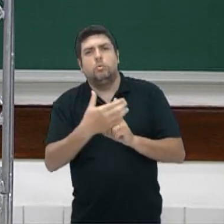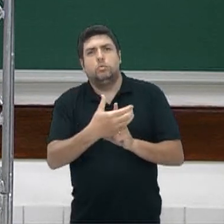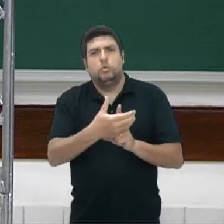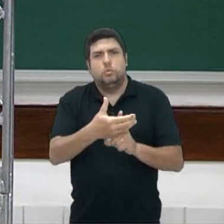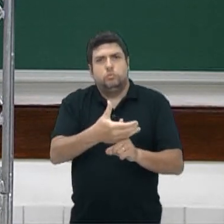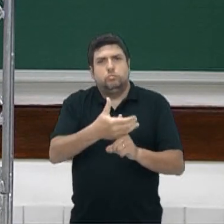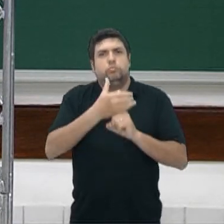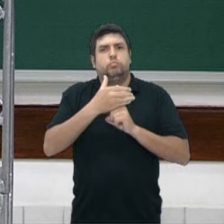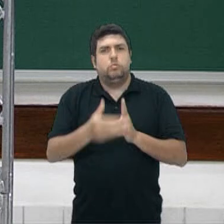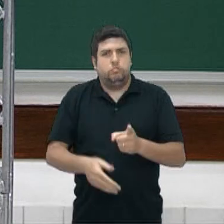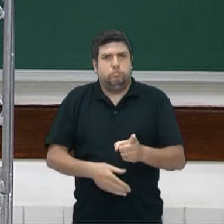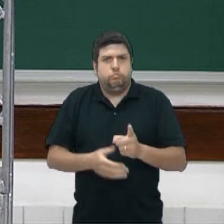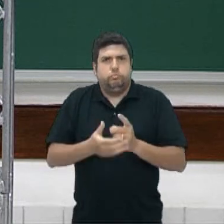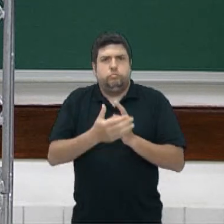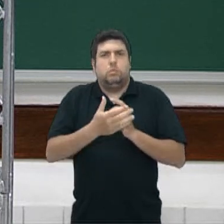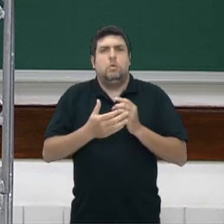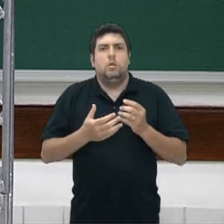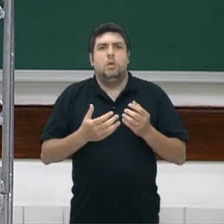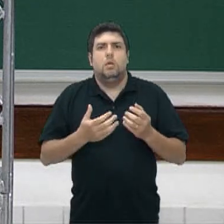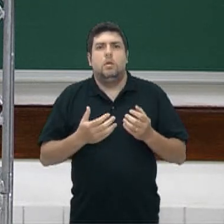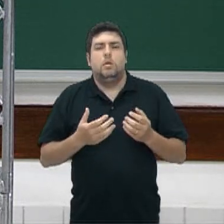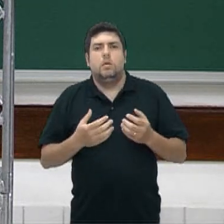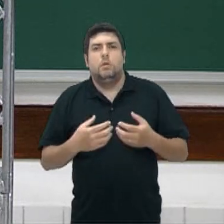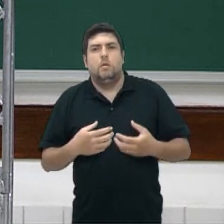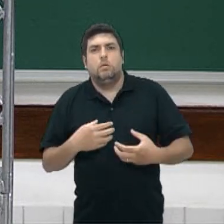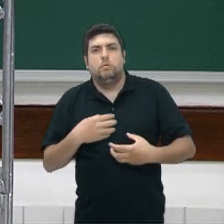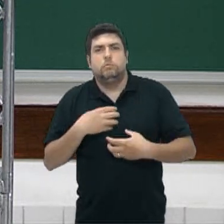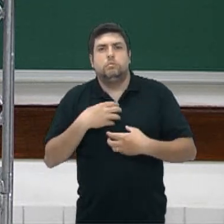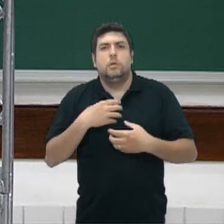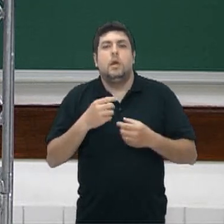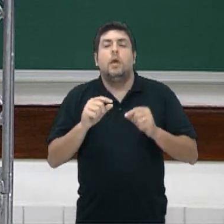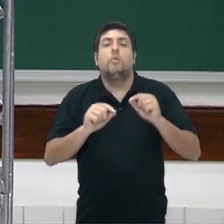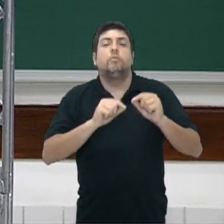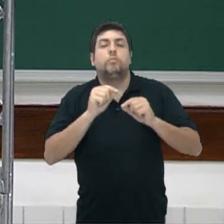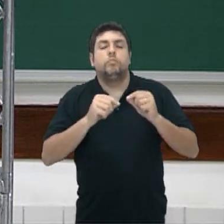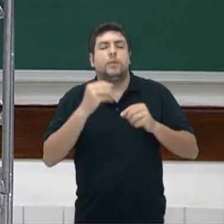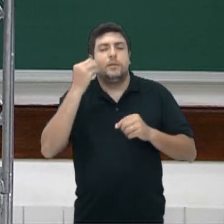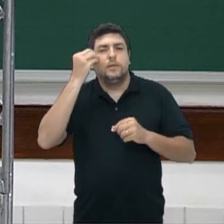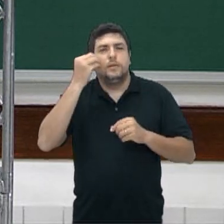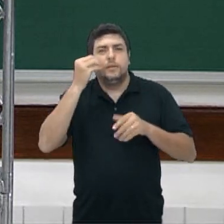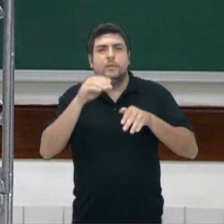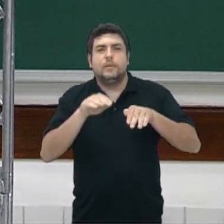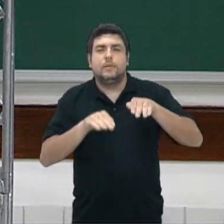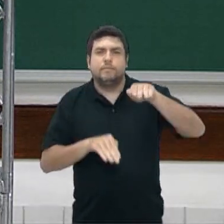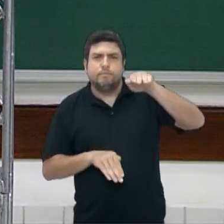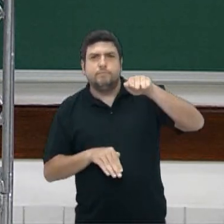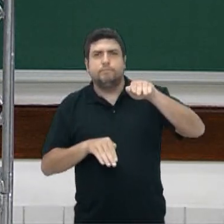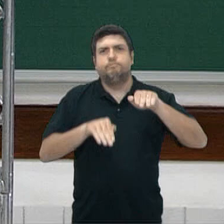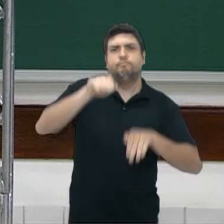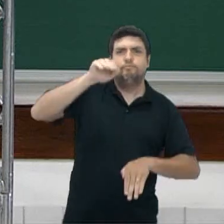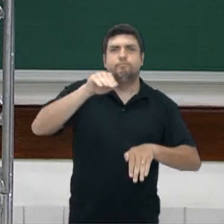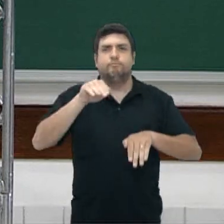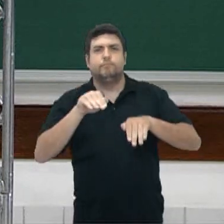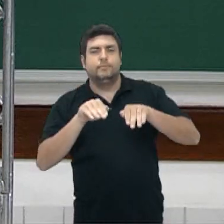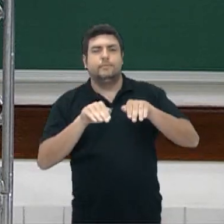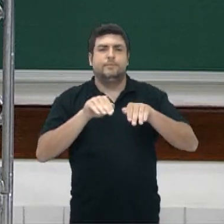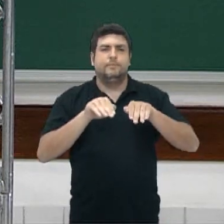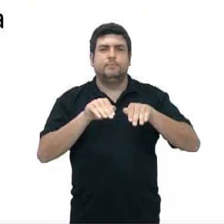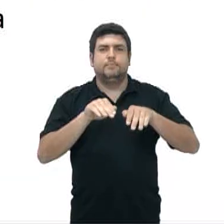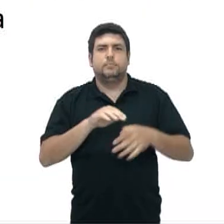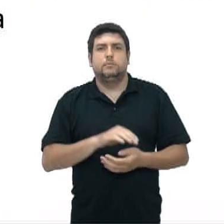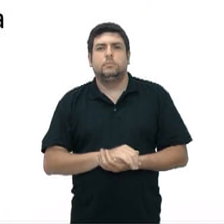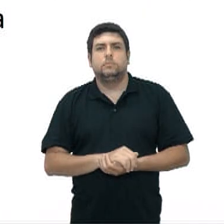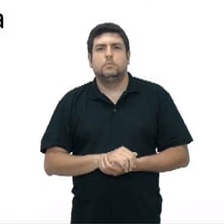tendência de continuar seu estado de equilíbrio. Certo? Simplesmente isso. Então, nós temos esse slide que diz o